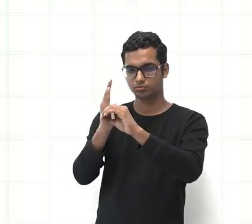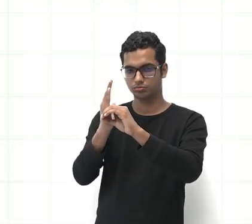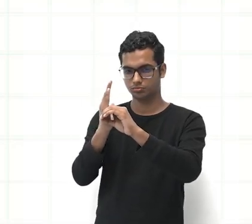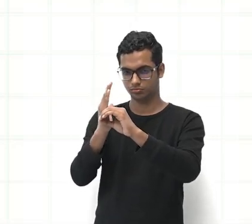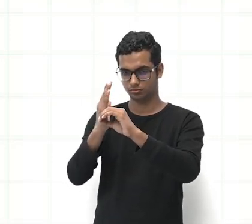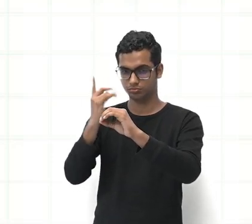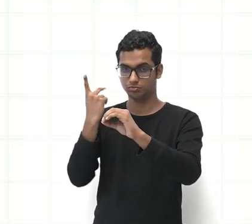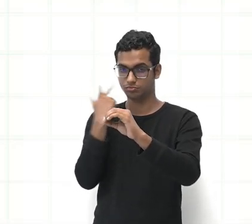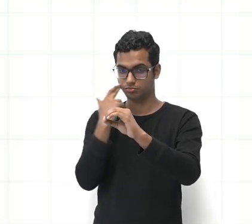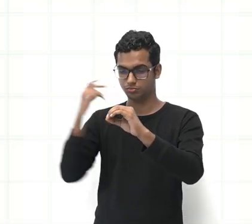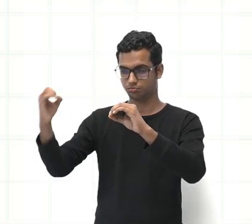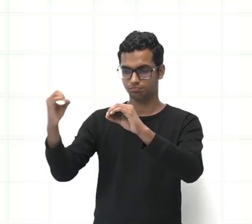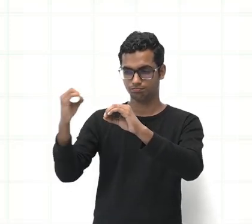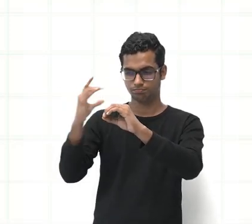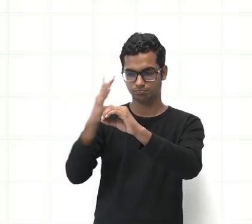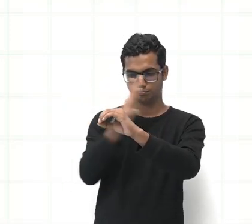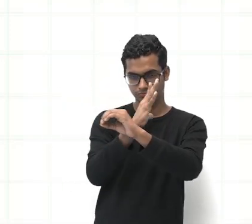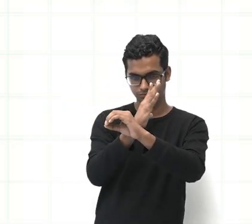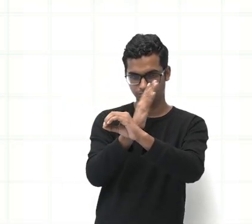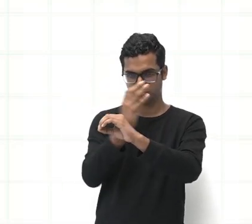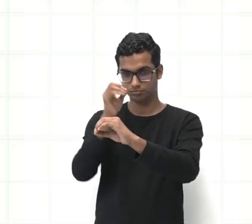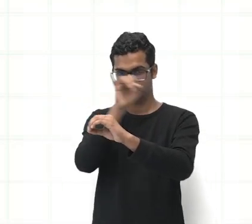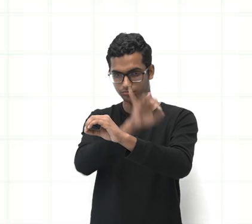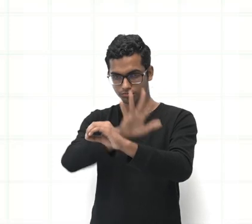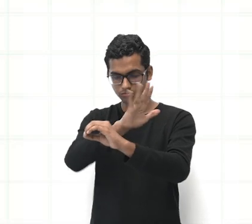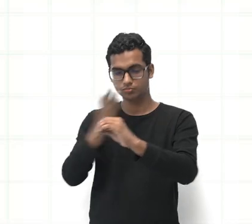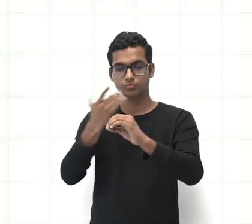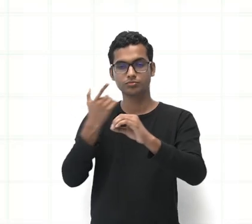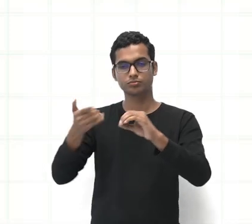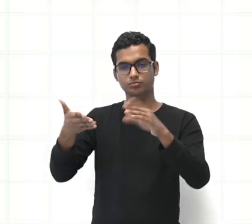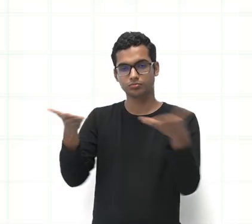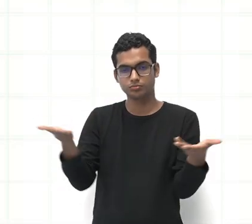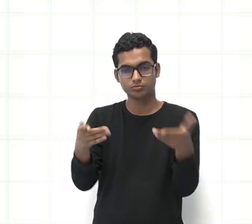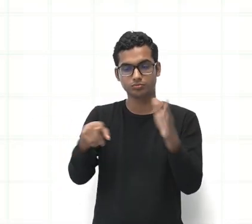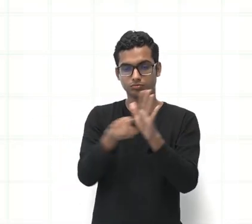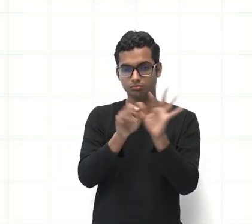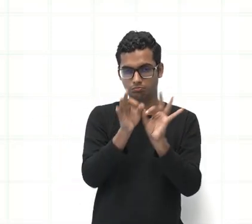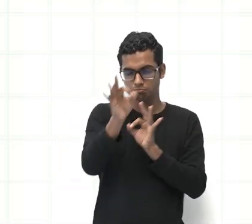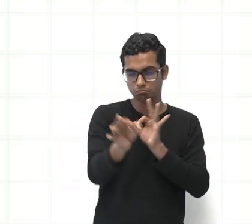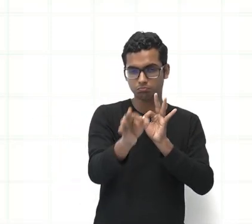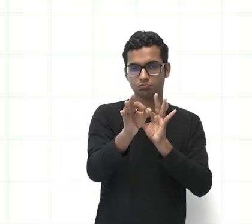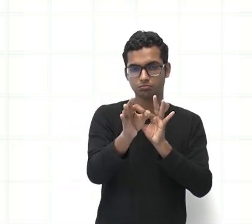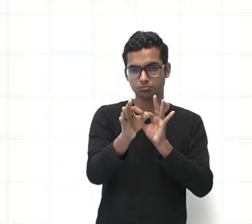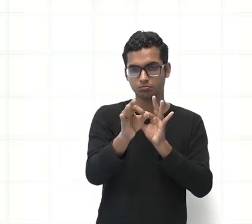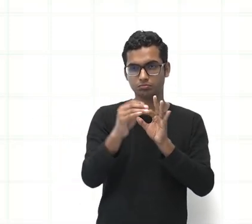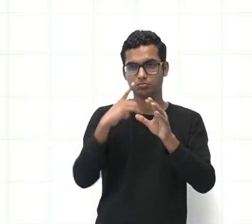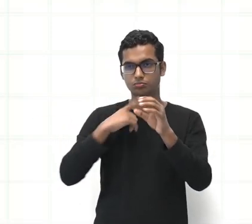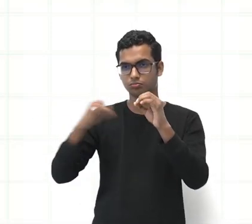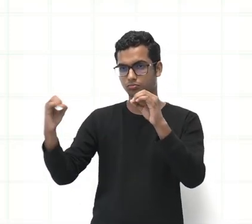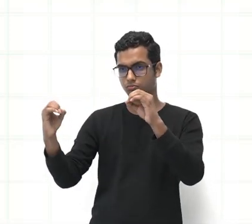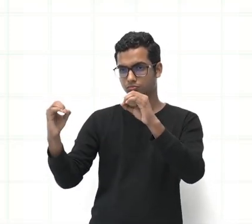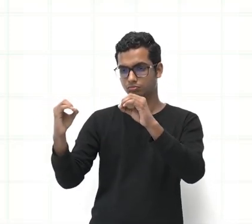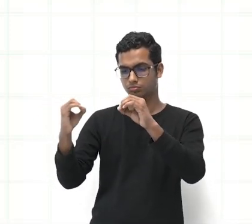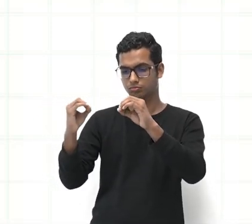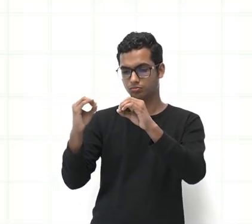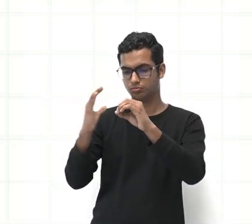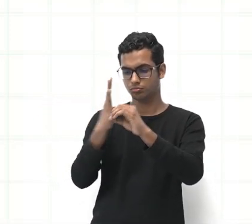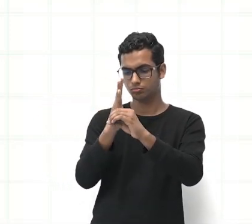ela deveria se formar, né? Bem aqui, olha, nesse pontinho que eu estou mostrando para vocês. É esse o